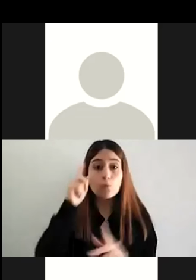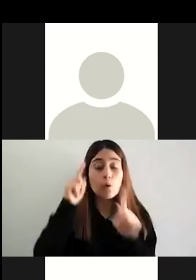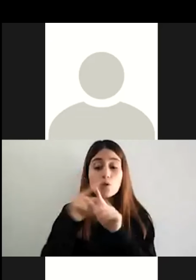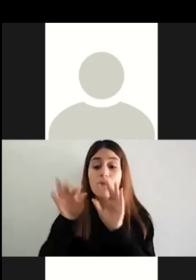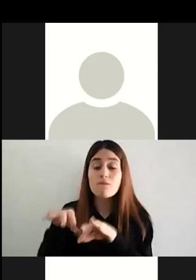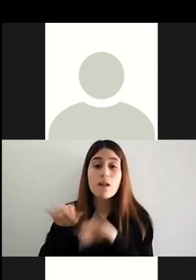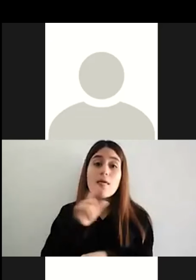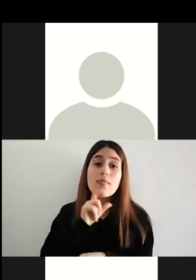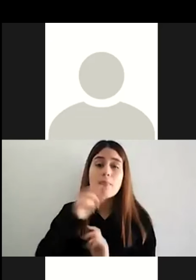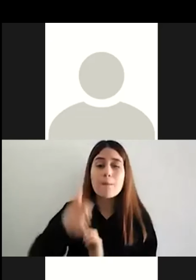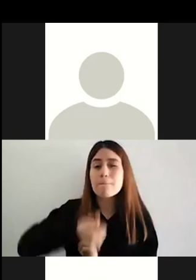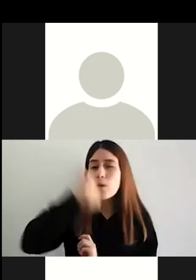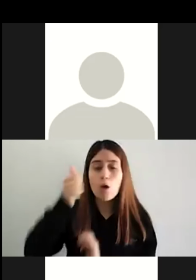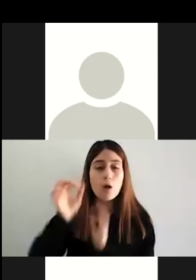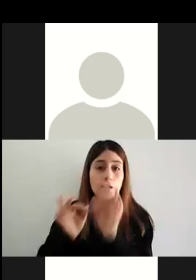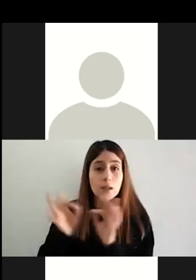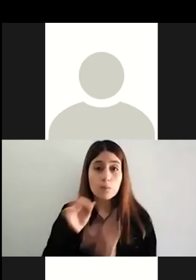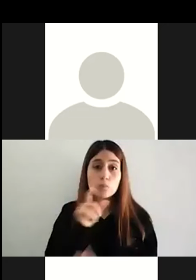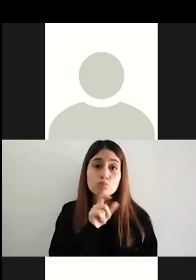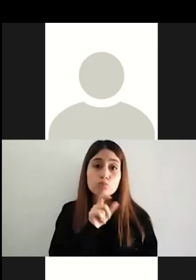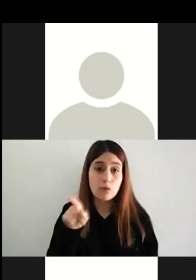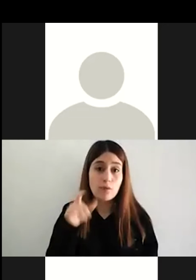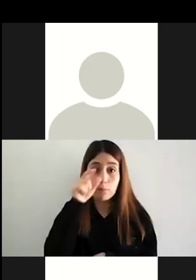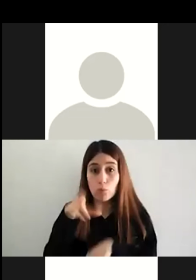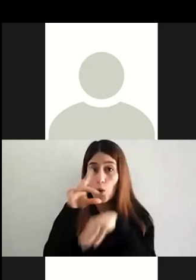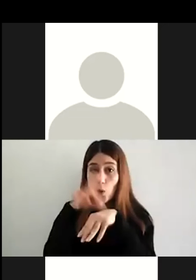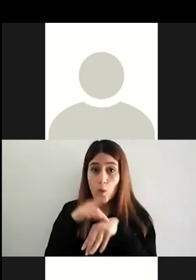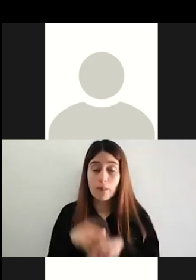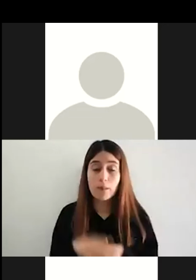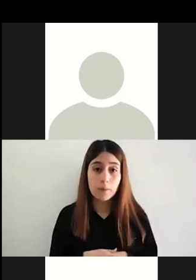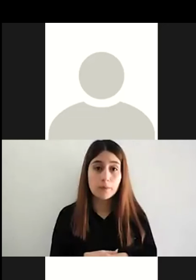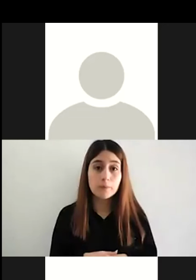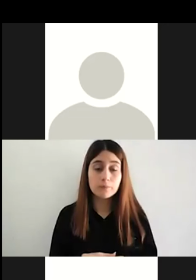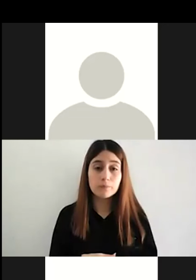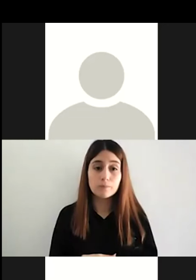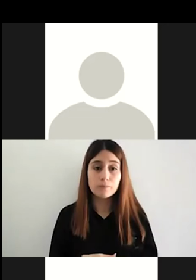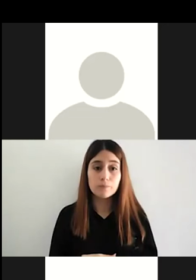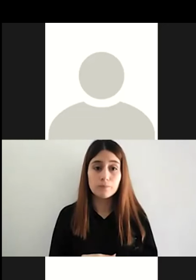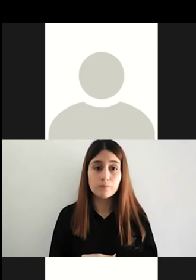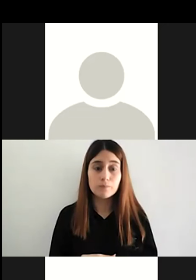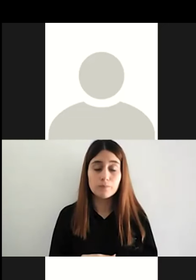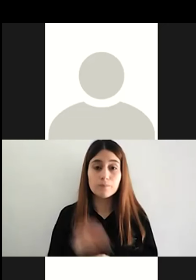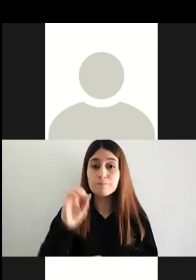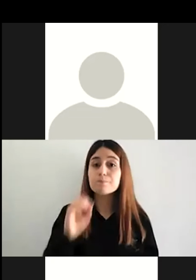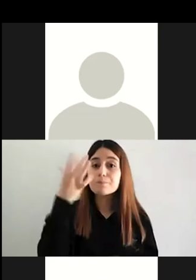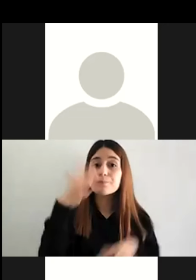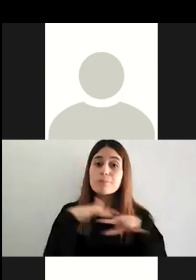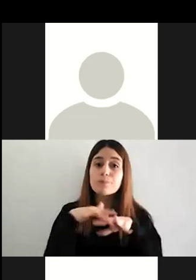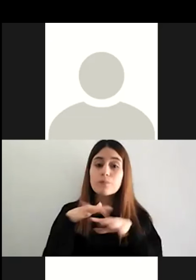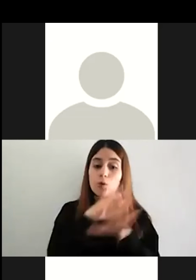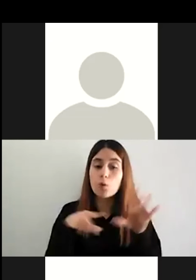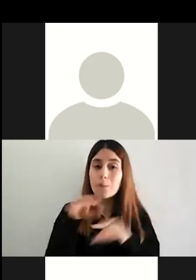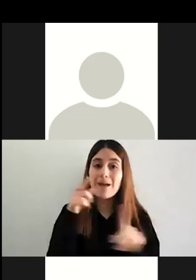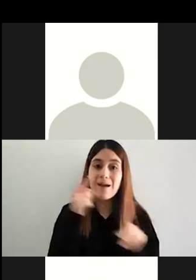tratamento disponível para os doentes. As primeiras redes europeias de referência